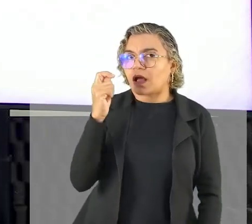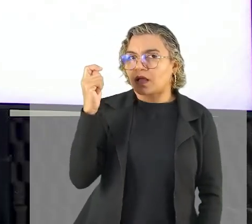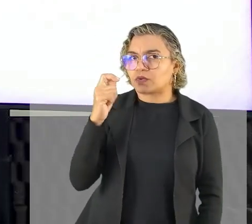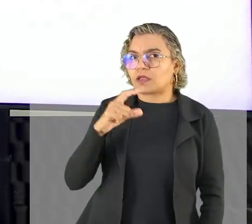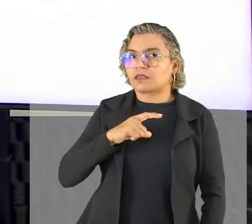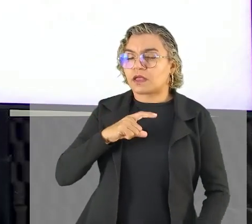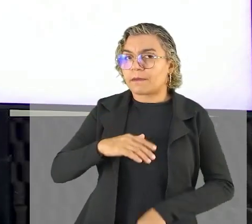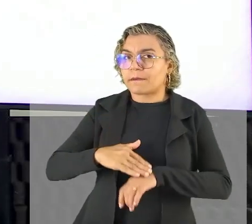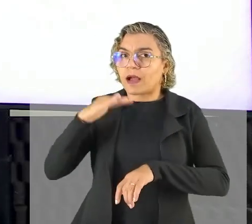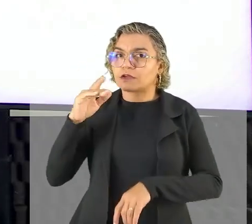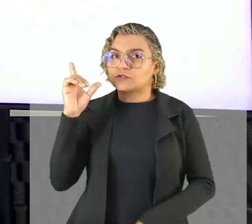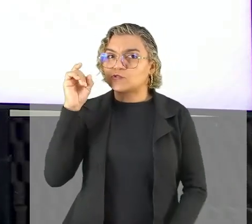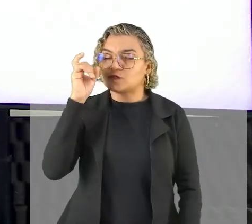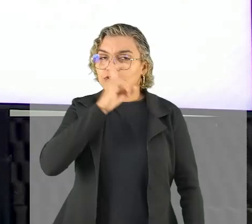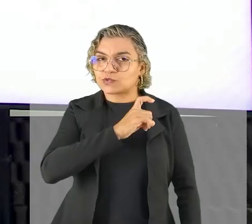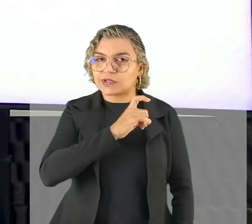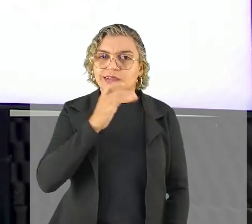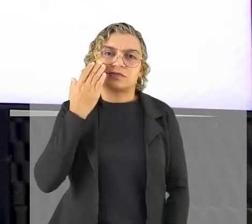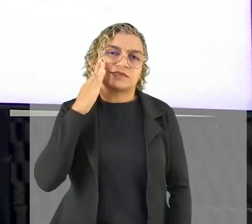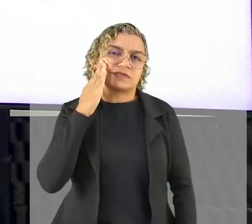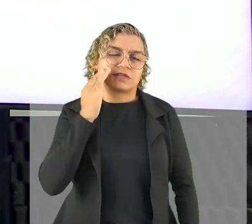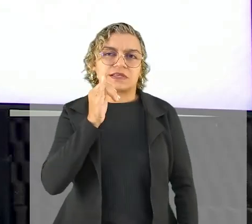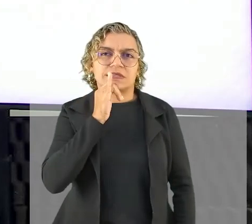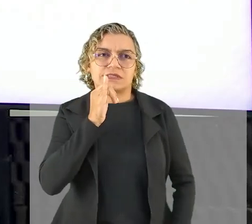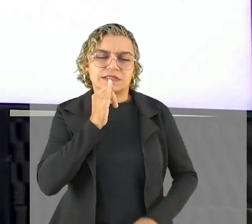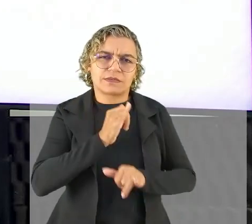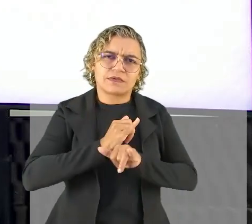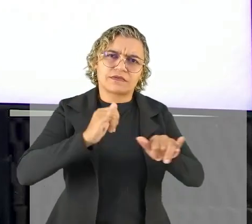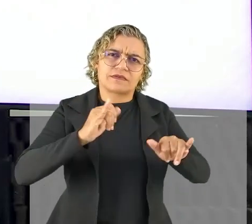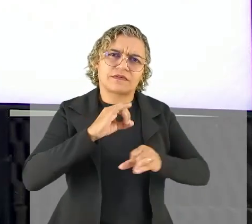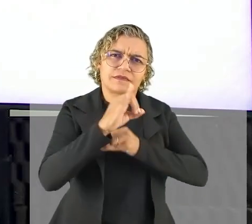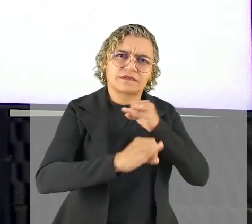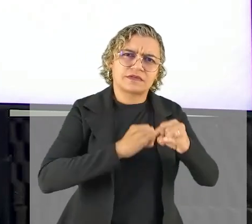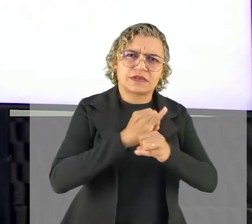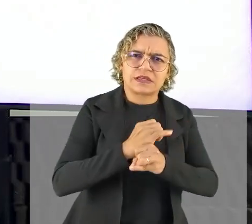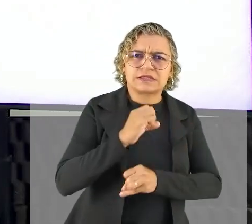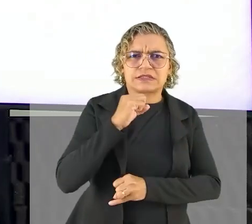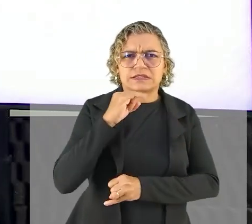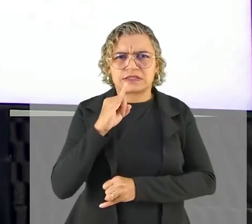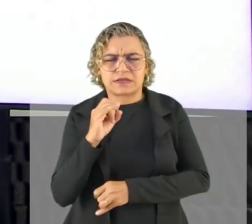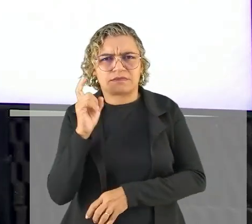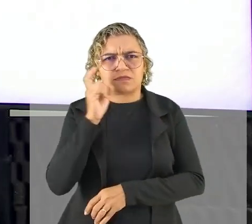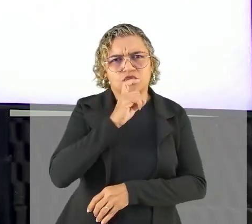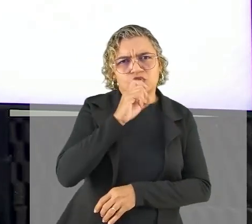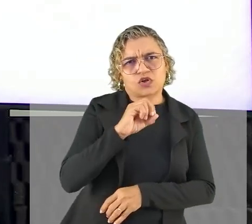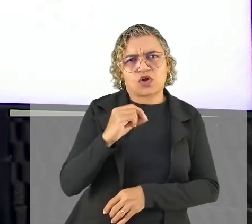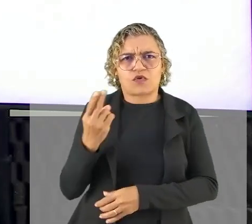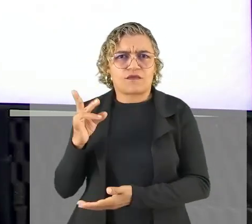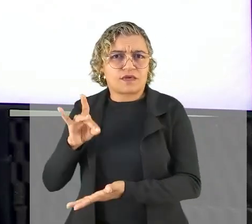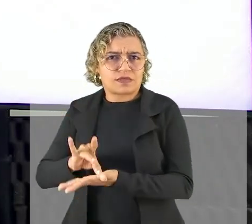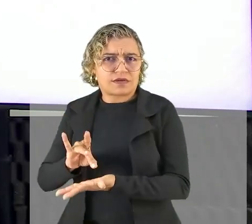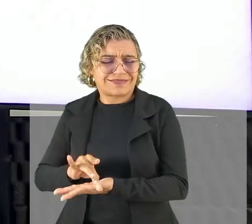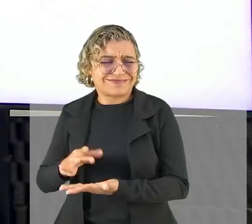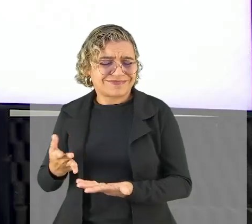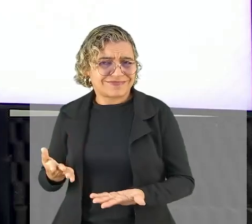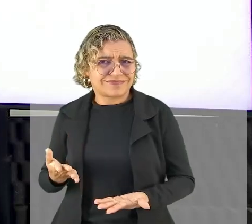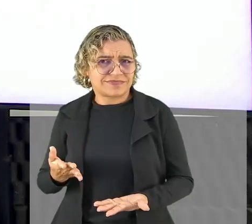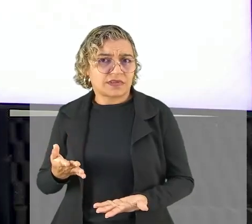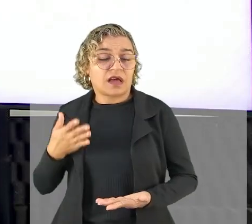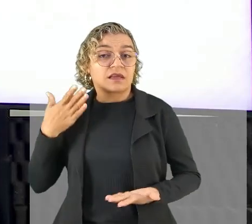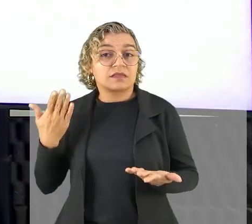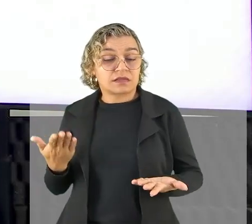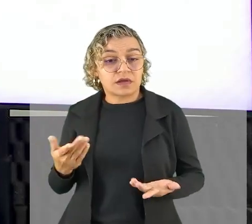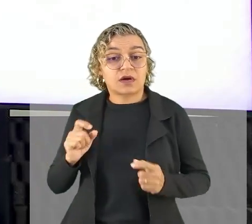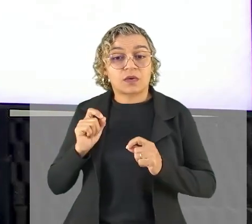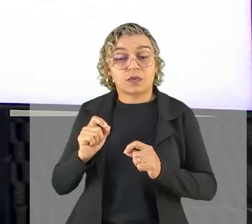maior dificuldade para diferenciar se uma notícia online ela é verdadeira ou falsa. Então, é extremamente pertinente essa